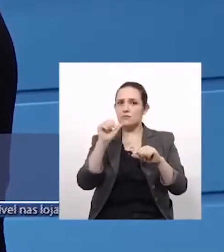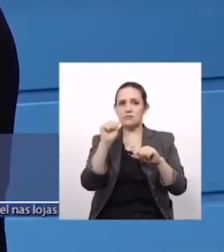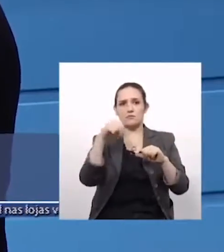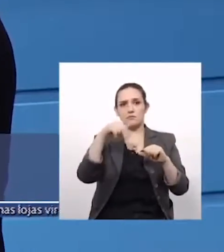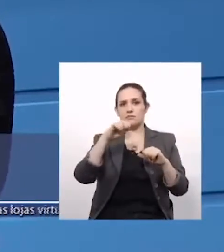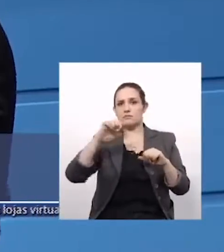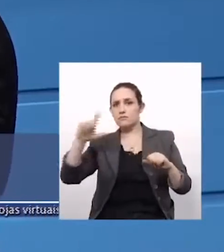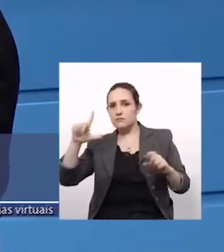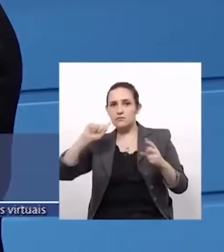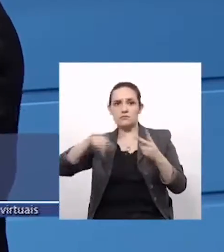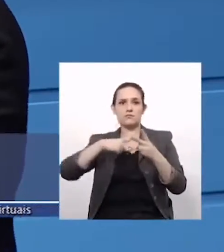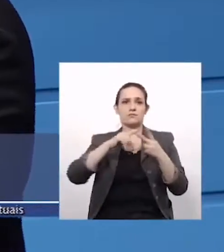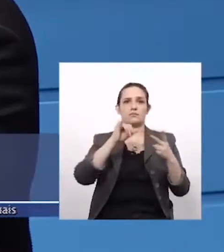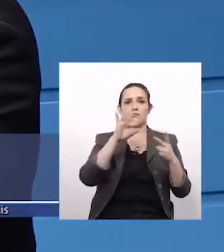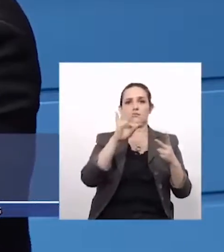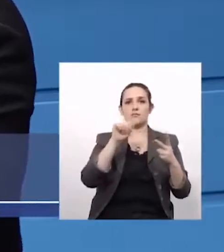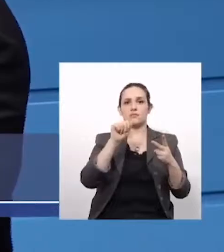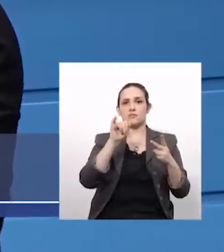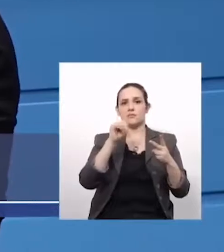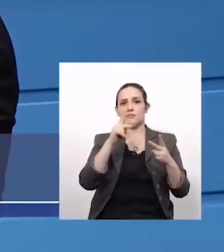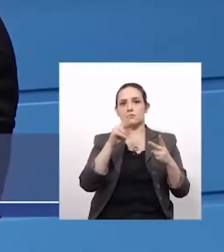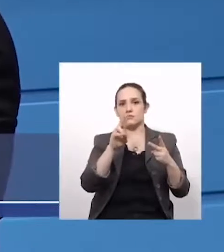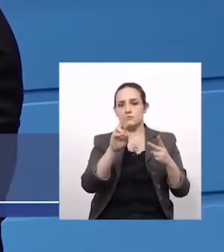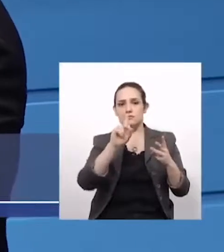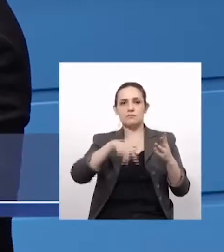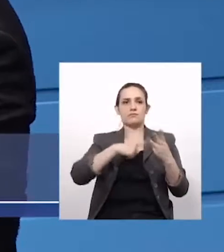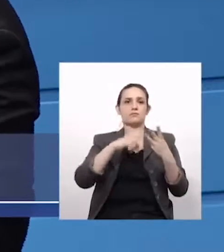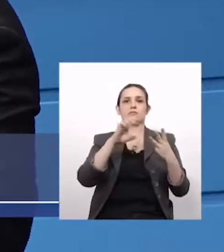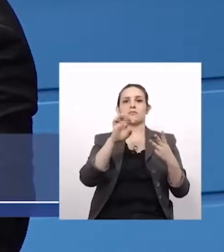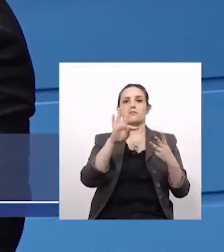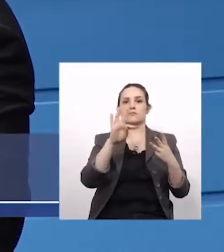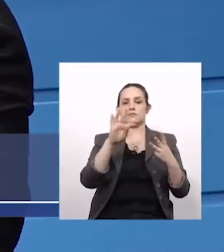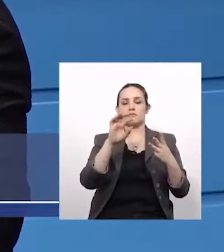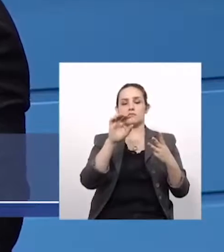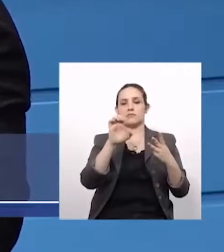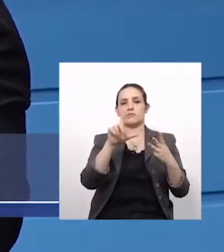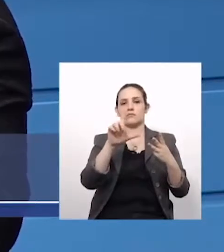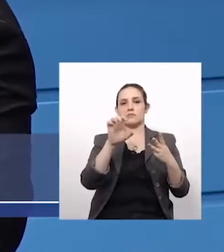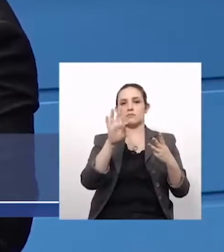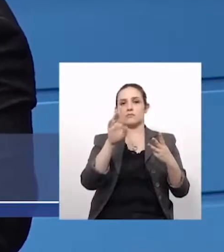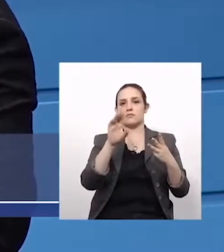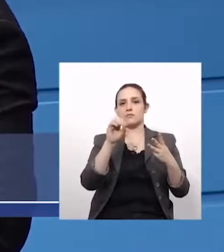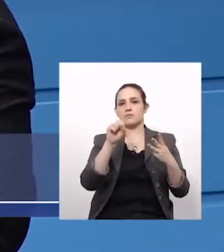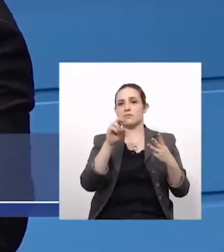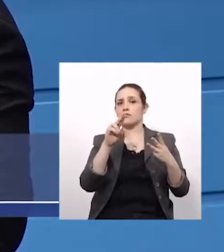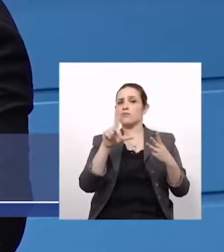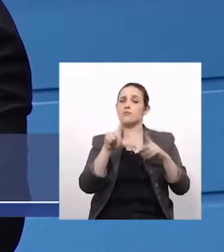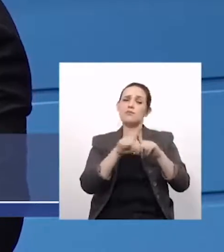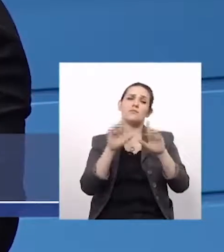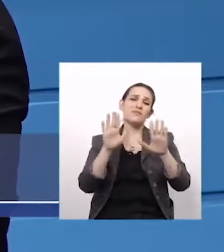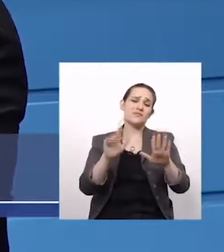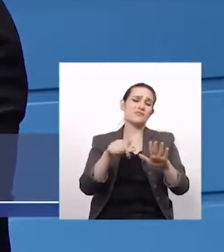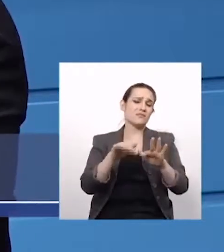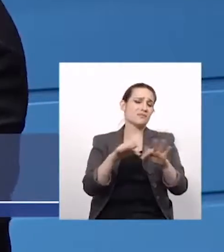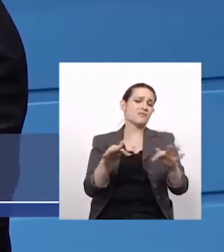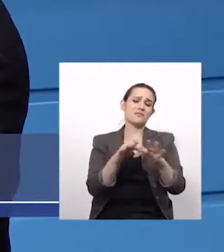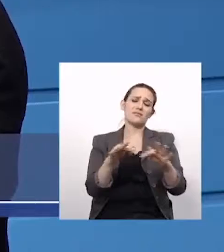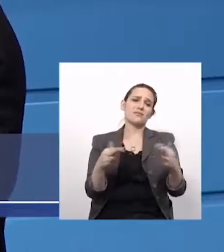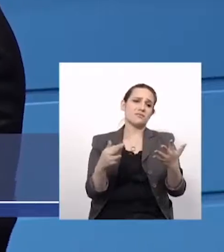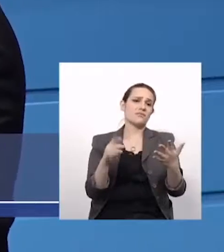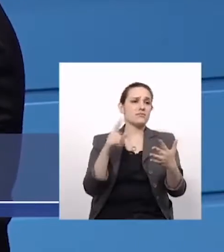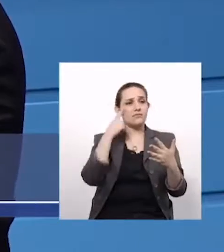ANEEL, a questão da Itaipu, da Eletrosul, não só questionar as coisas menores, que é o problema que vai fazer. Então,